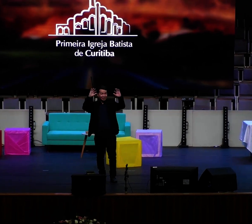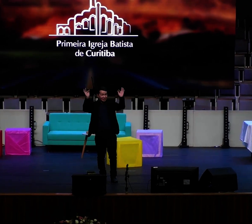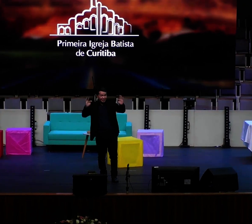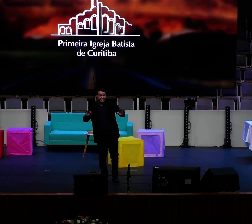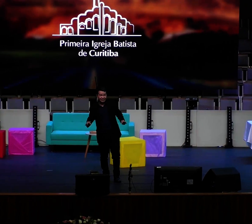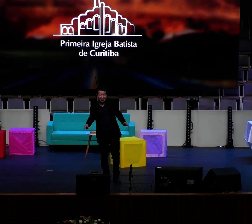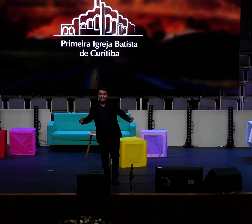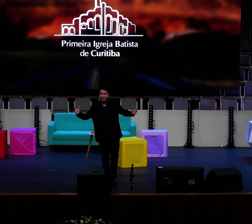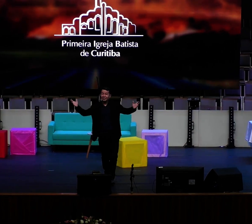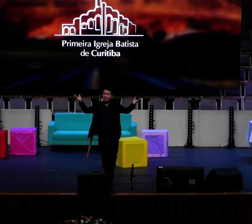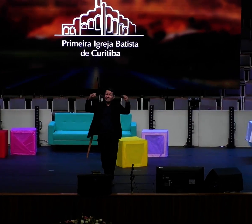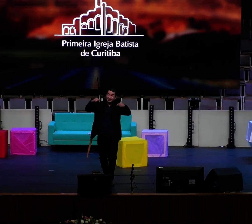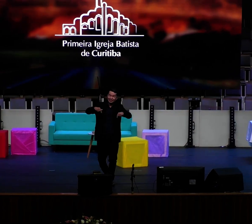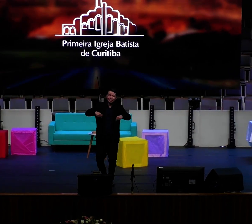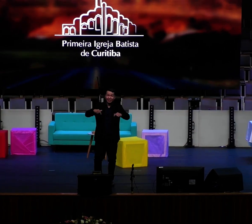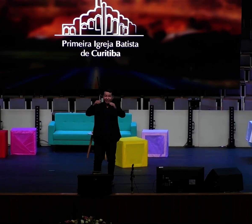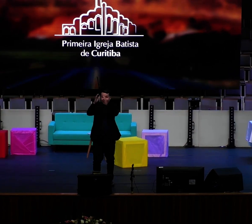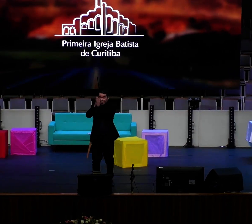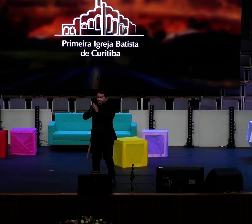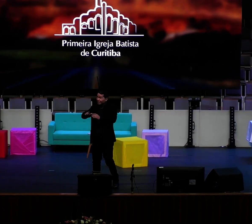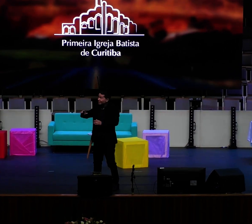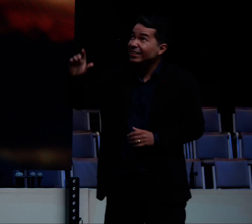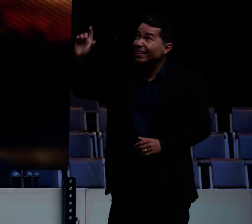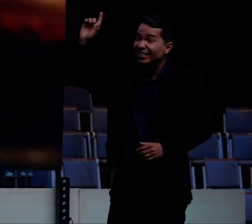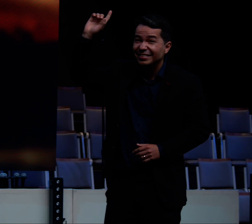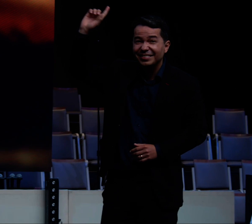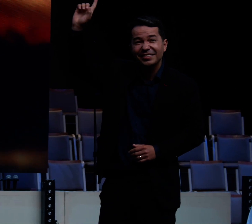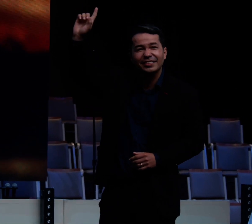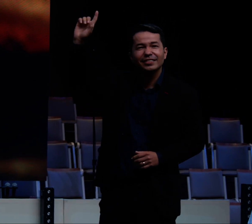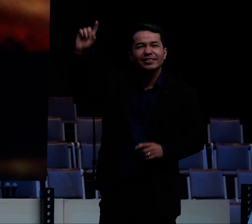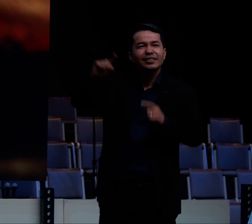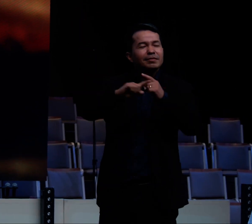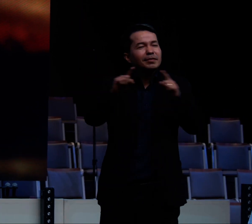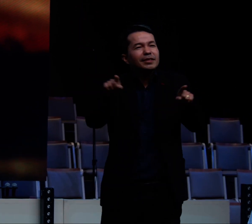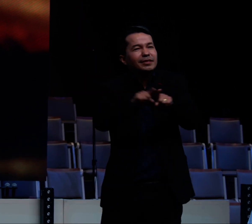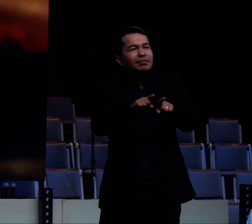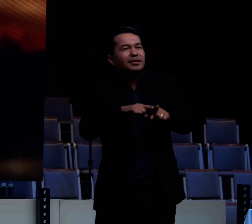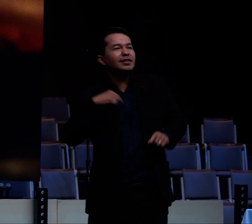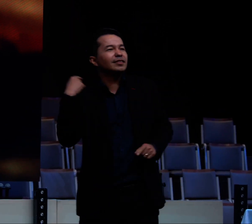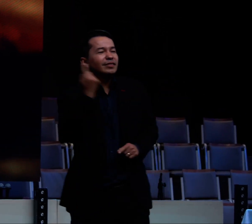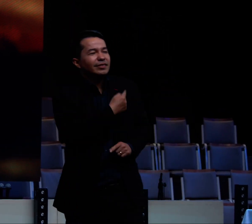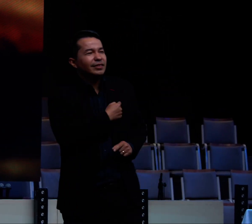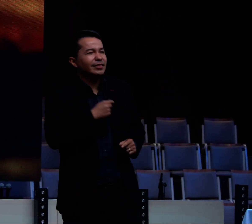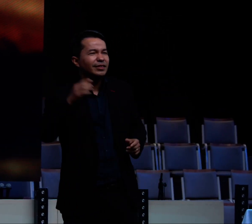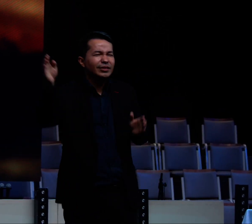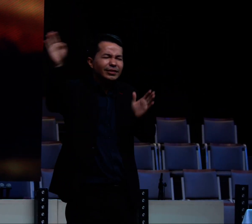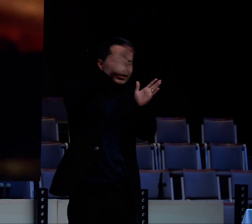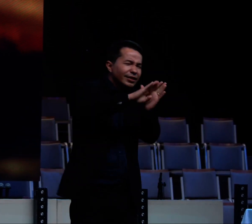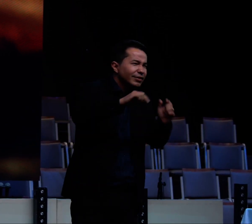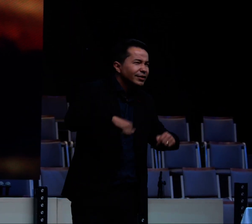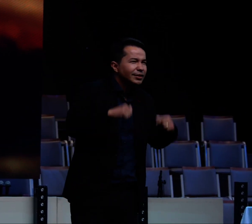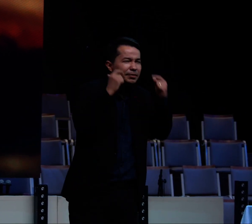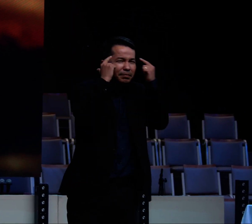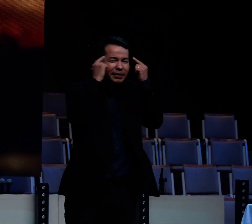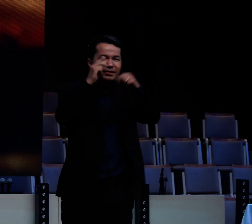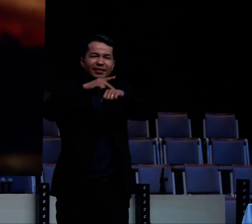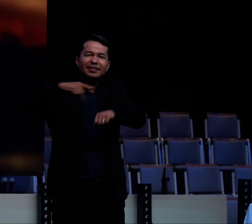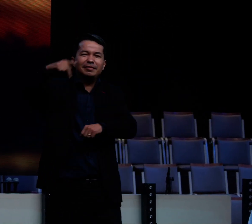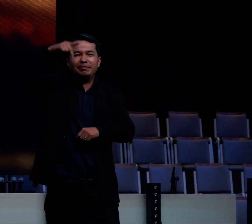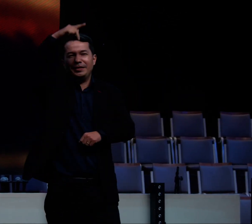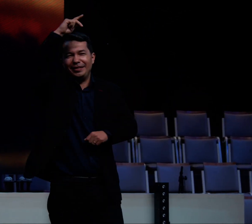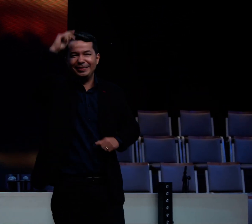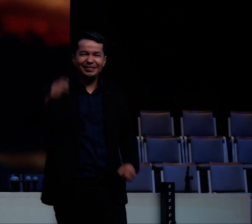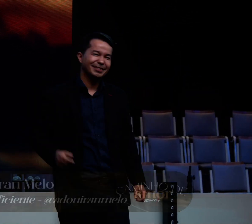Hoje nós estamos muito felizes. Nós estamos aqui para adorar a Deus, mas também nós chegamos